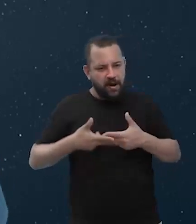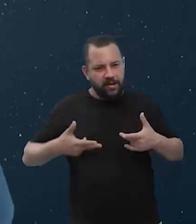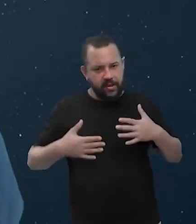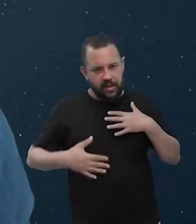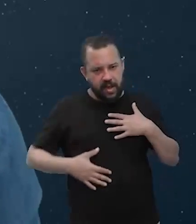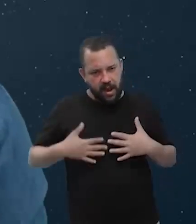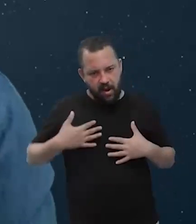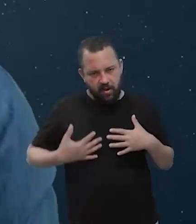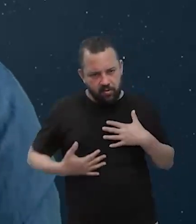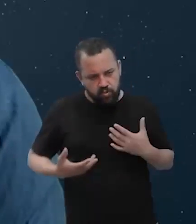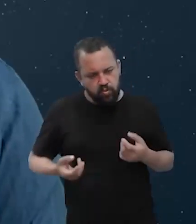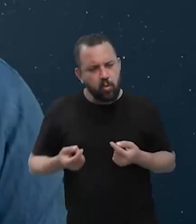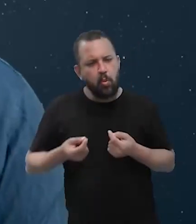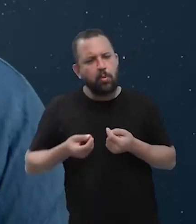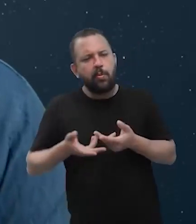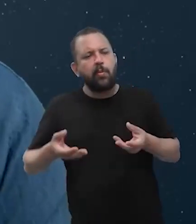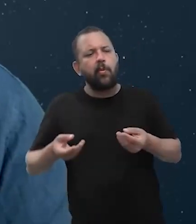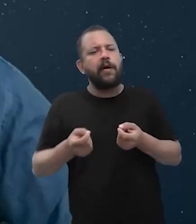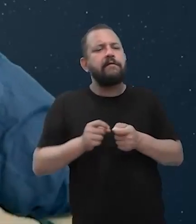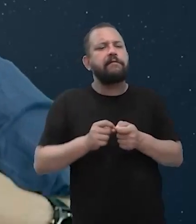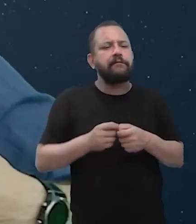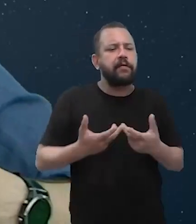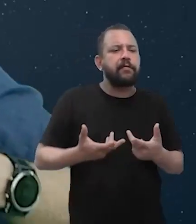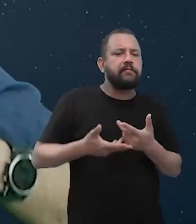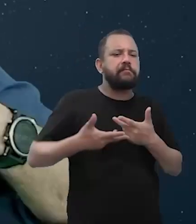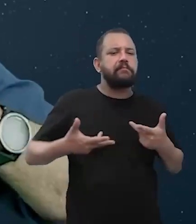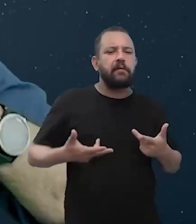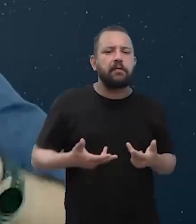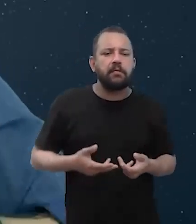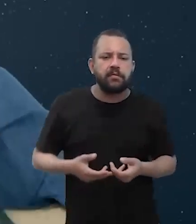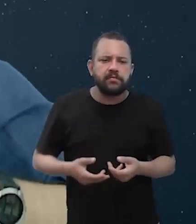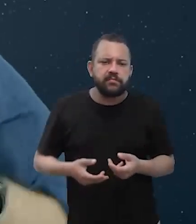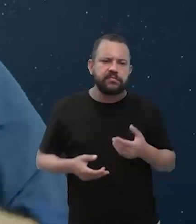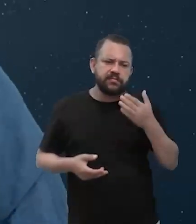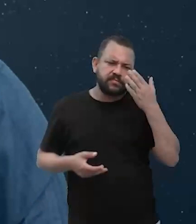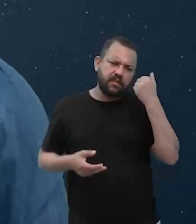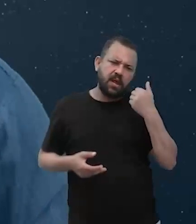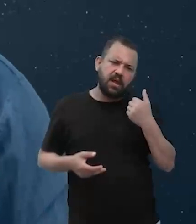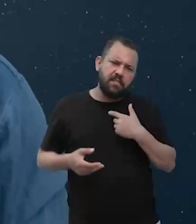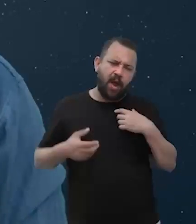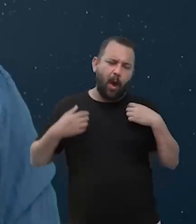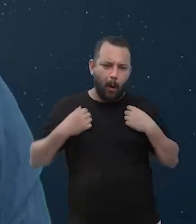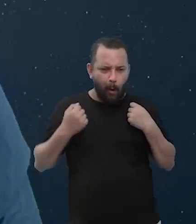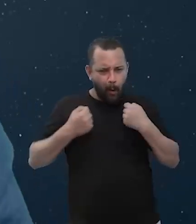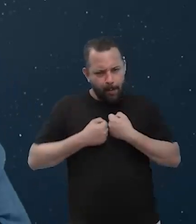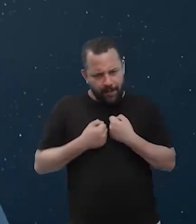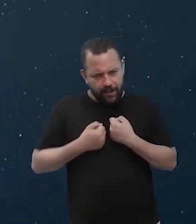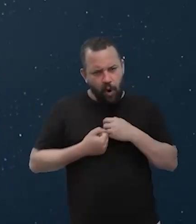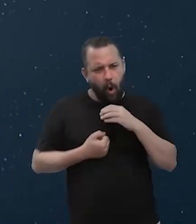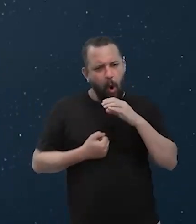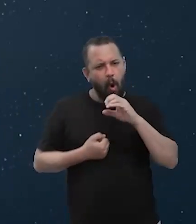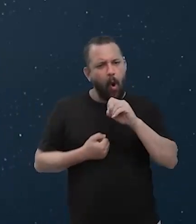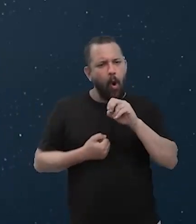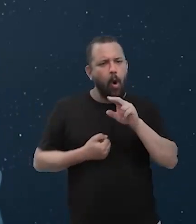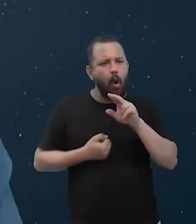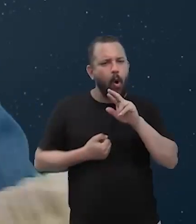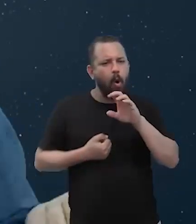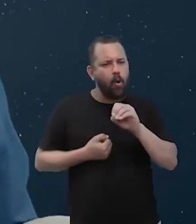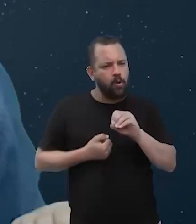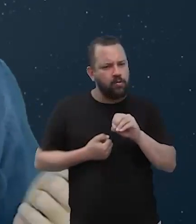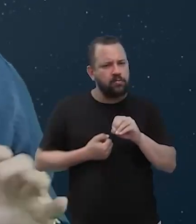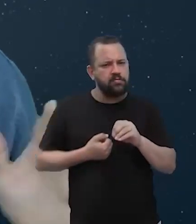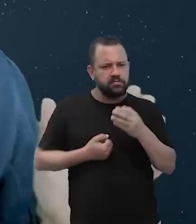material de que é feito esse revestimento. Sabe as jaquetas de couro, de linho, de algodão,